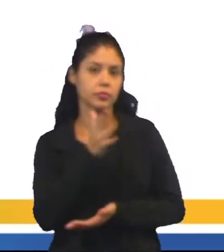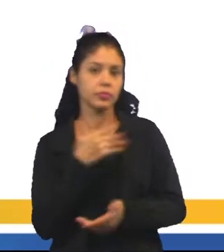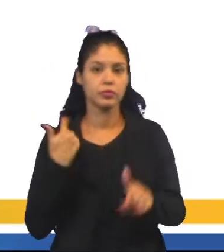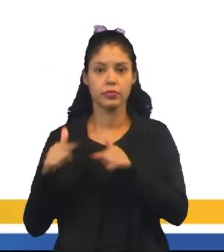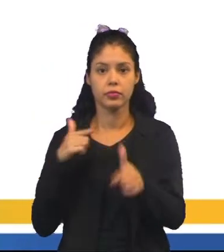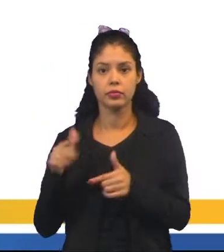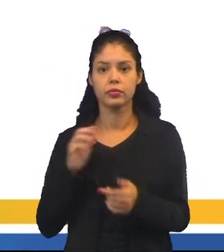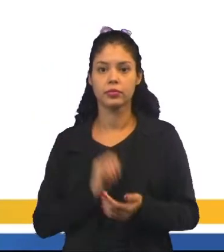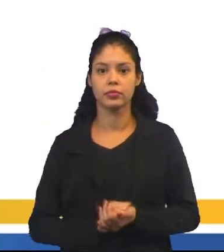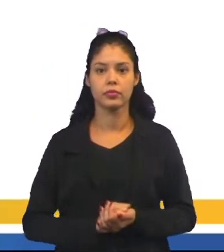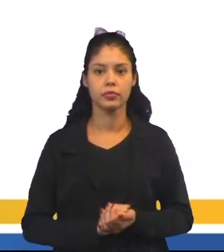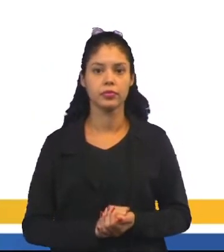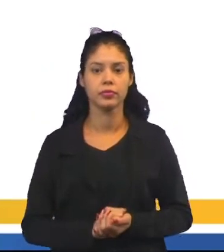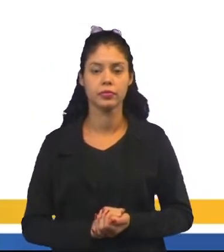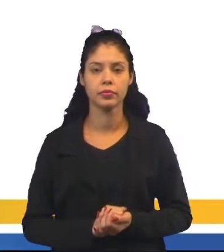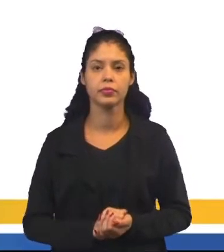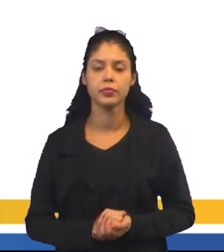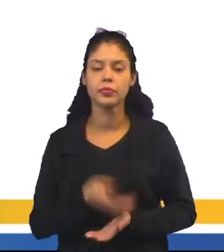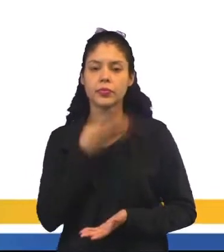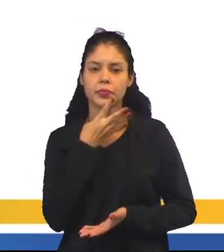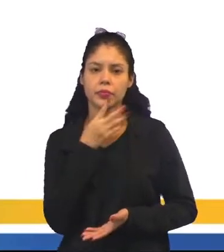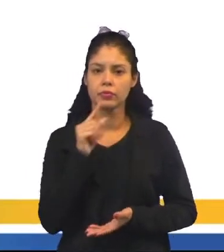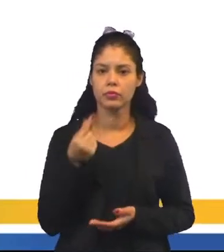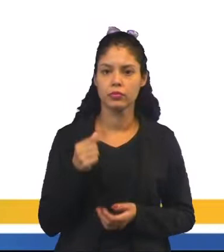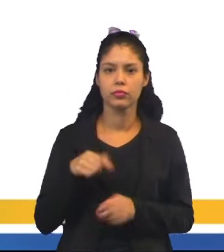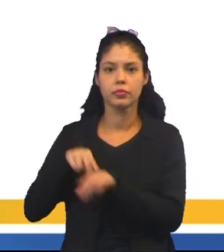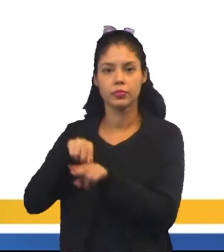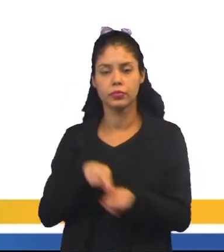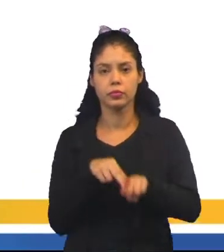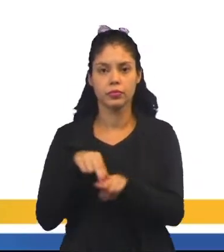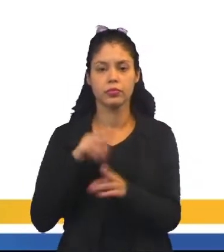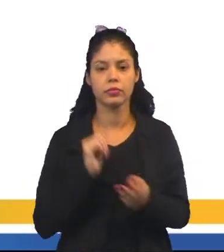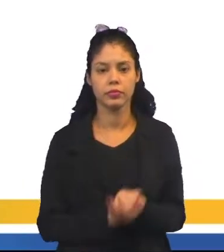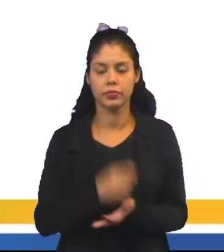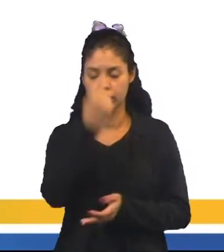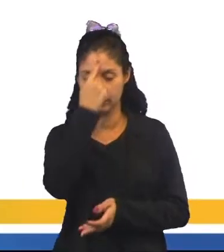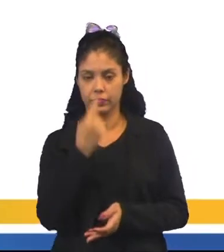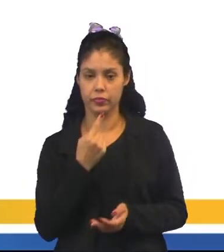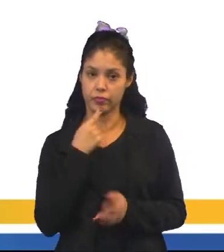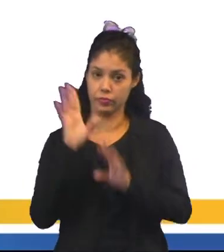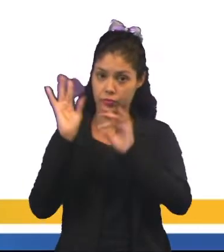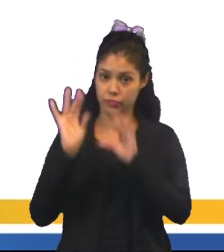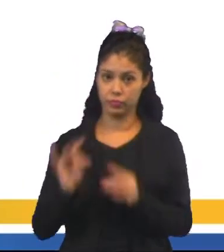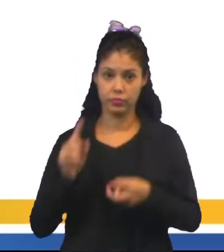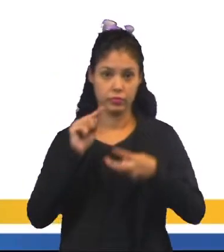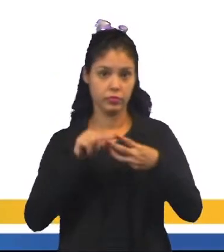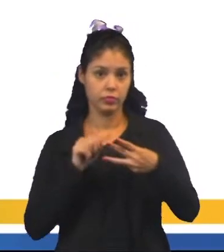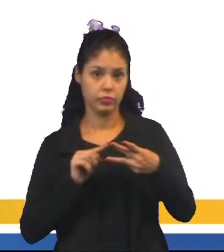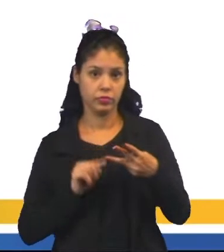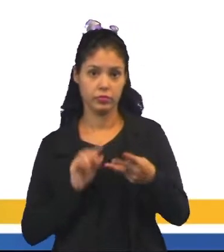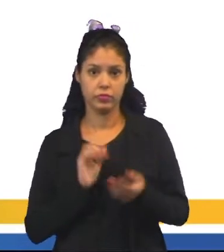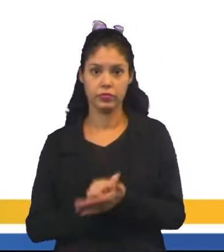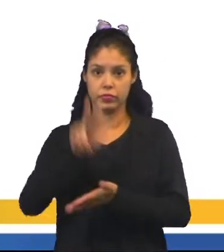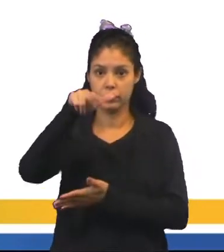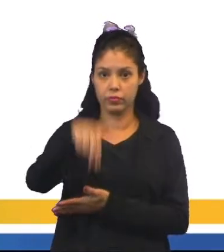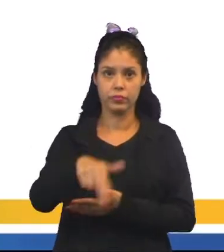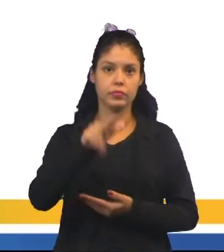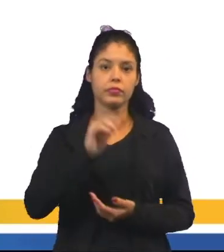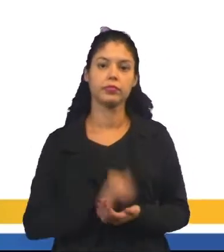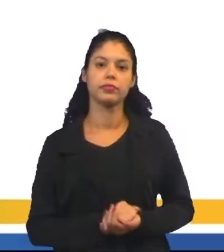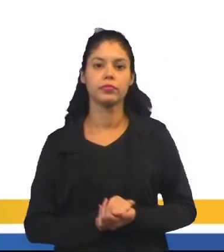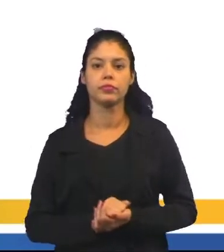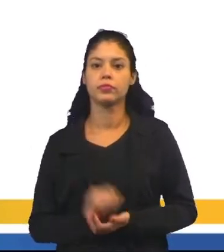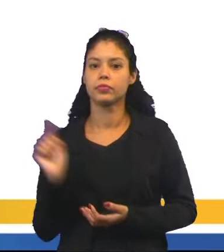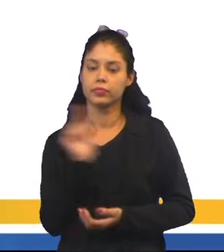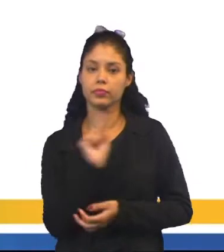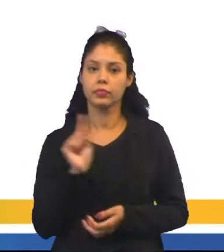trabalhou em slackline, a gente já conhece um pouquinho do skate, aí uma imagem de destaque, esses três rapazes aí pulando a cerca. Ah, estão pulando a cerca,